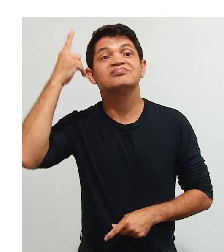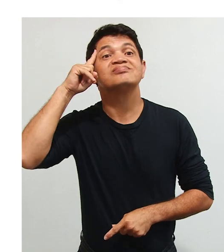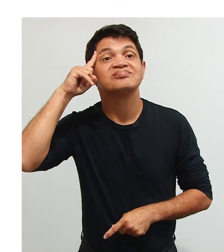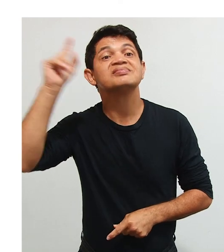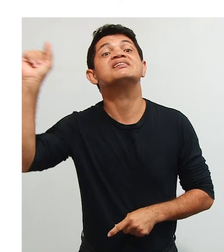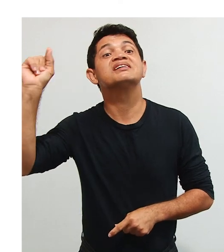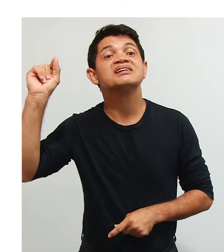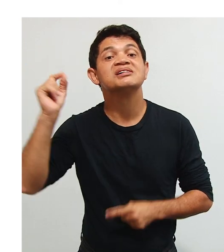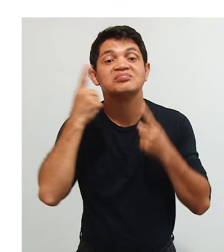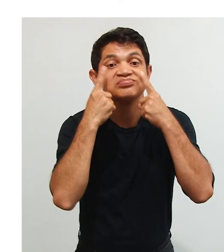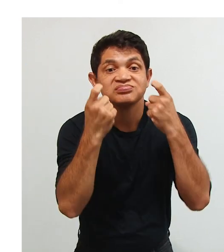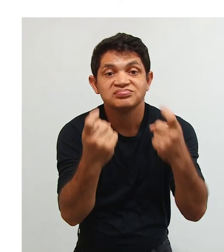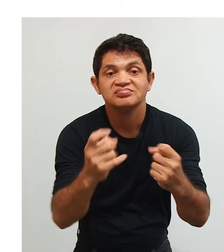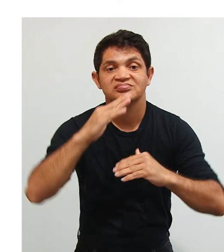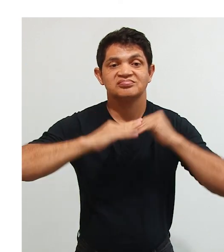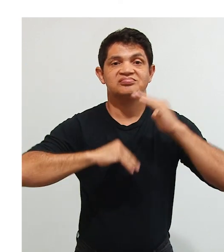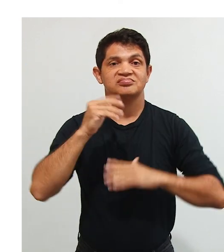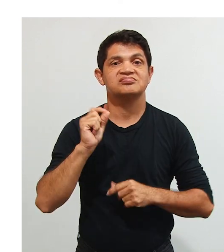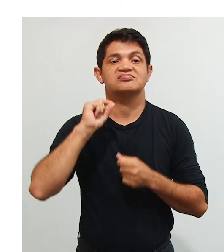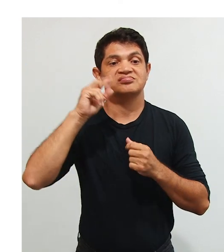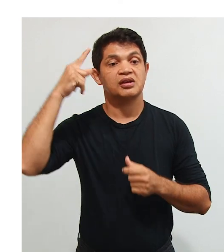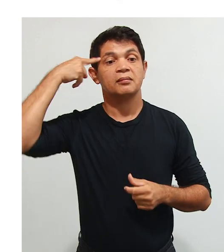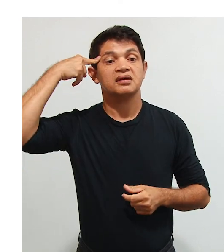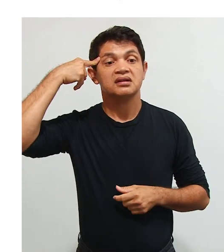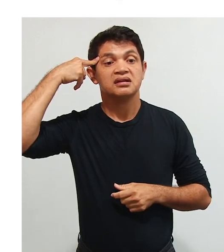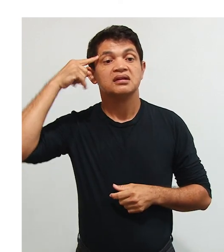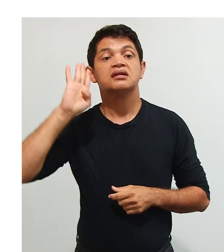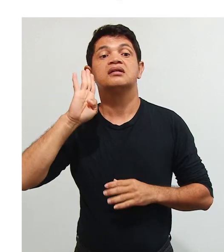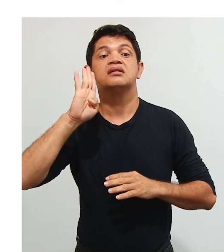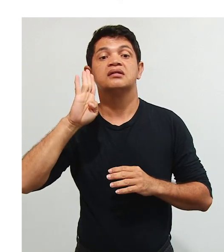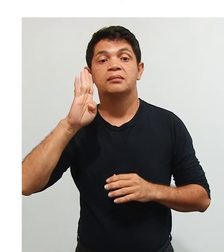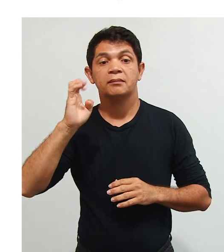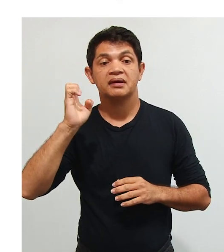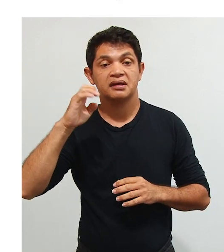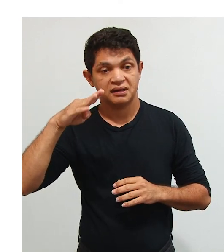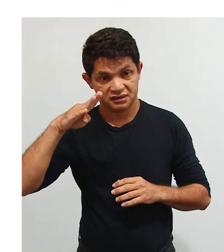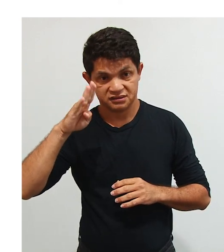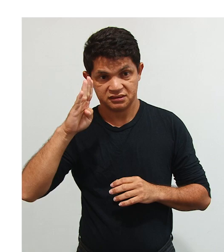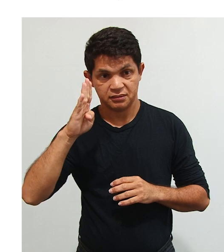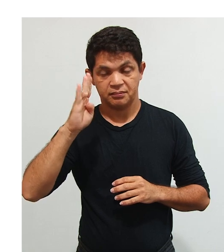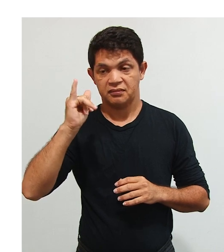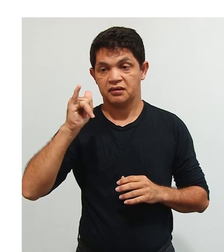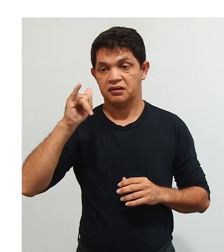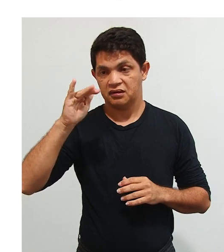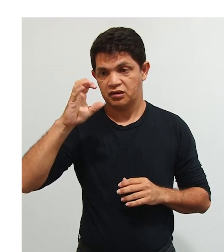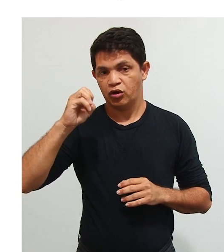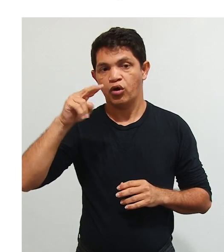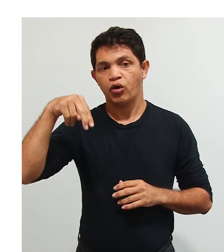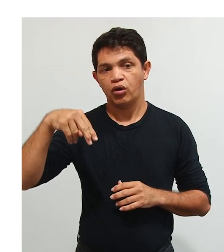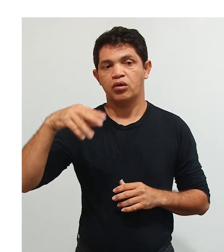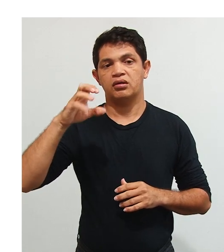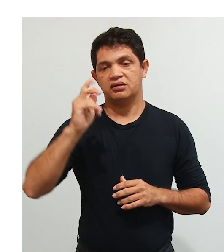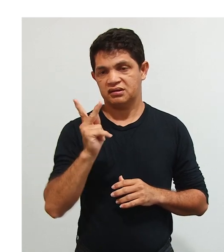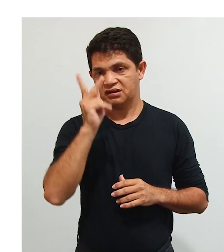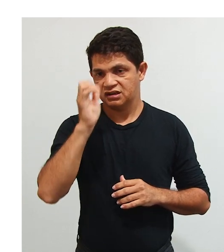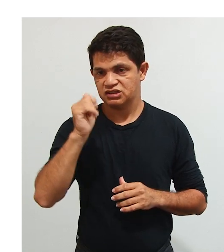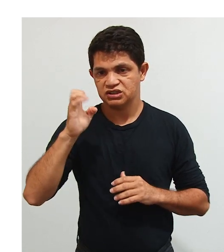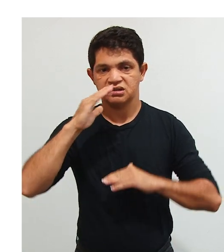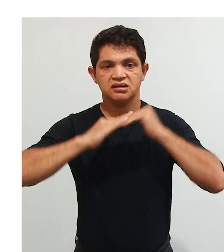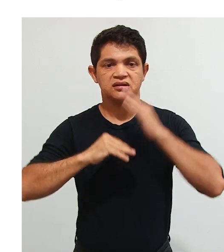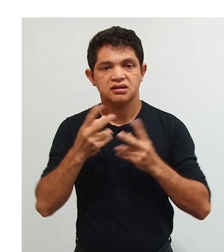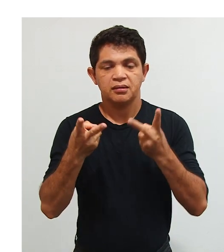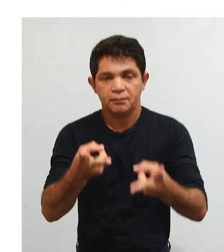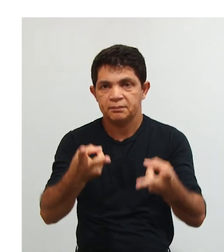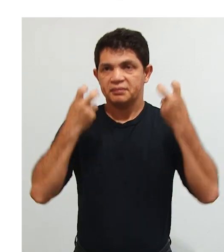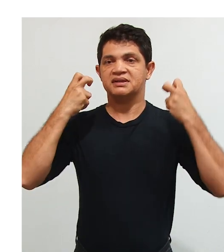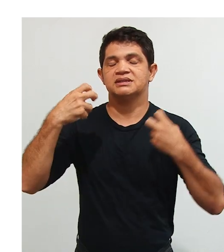mais. Mas a Byron Katie, ela passou por uma depressão muito profunda e ela percebeu que